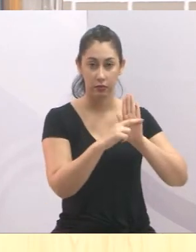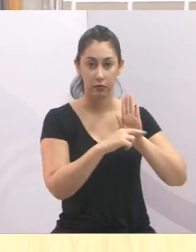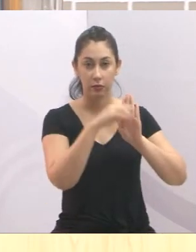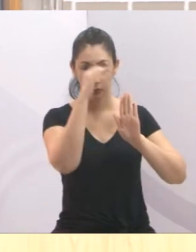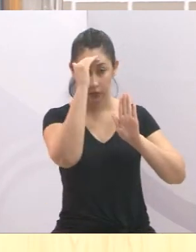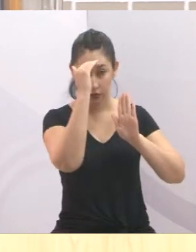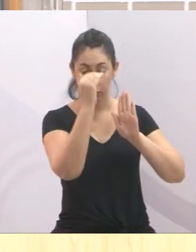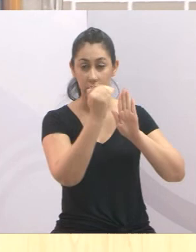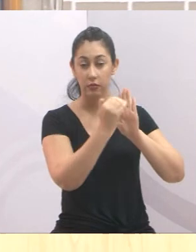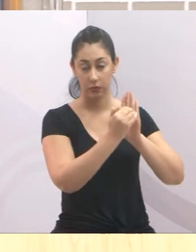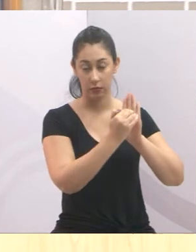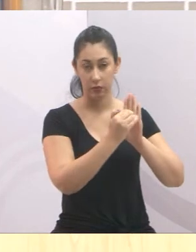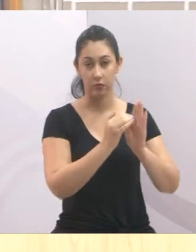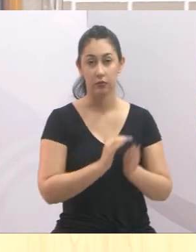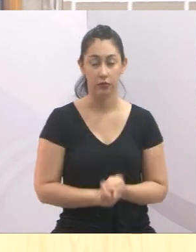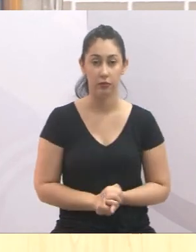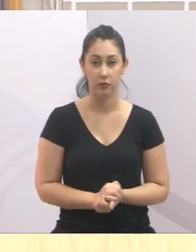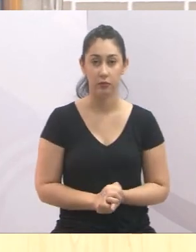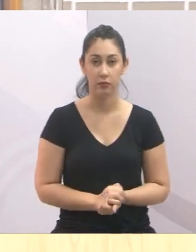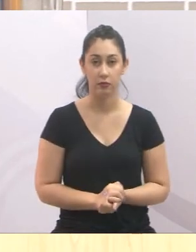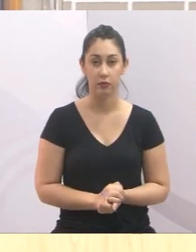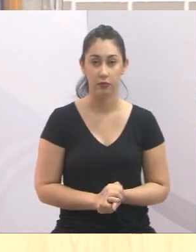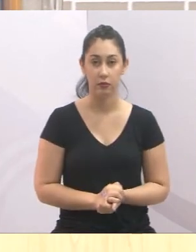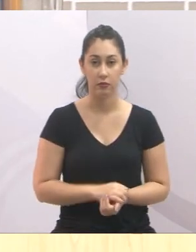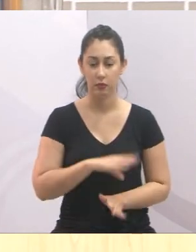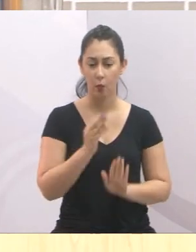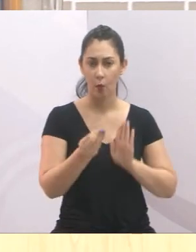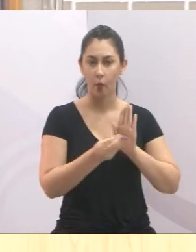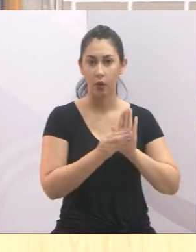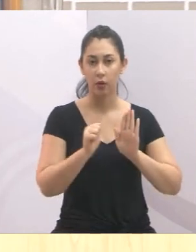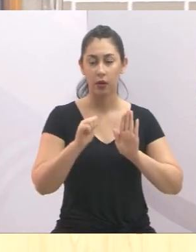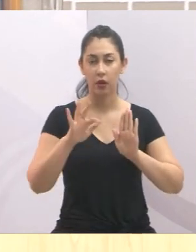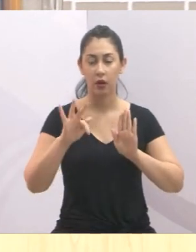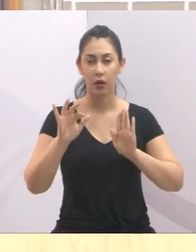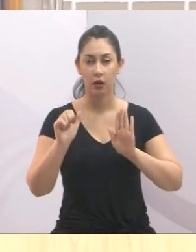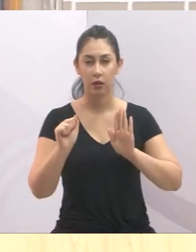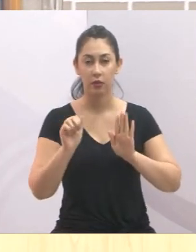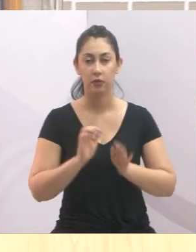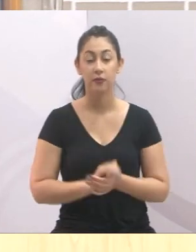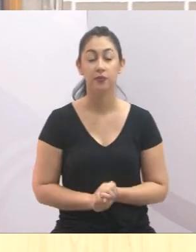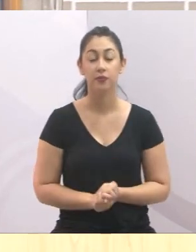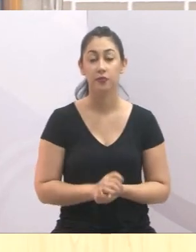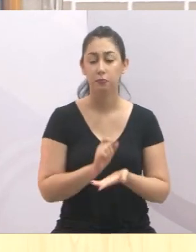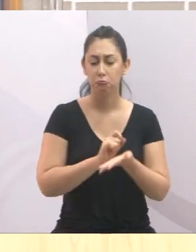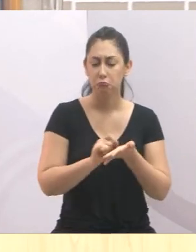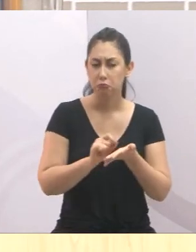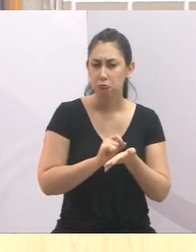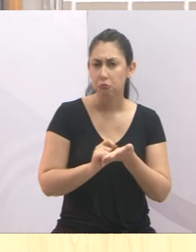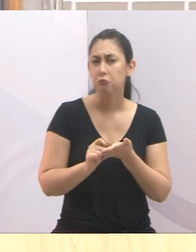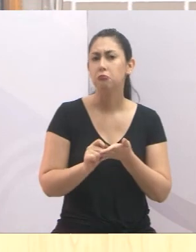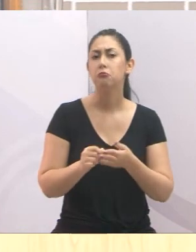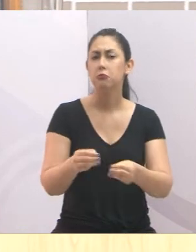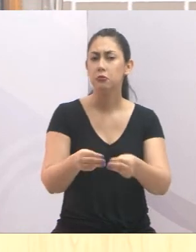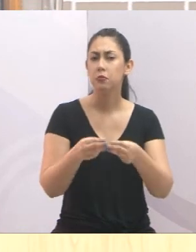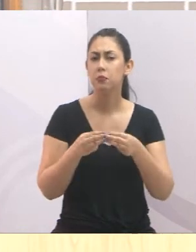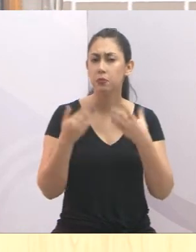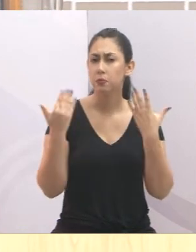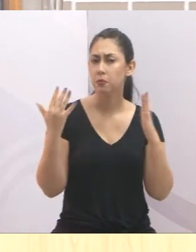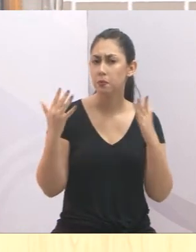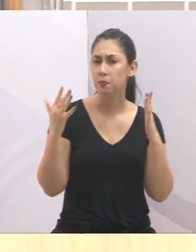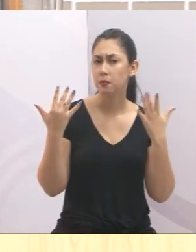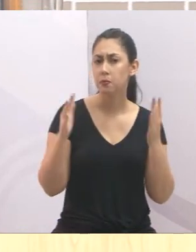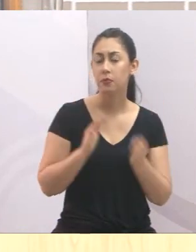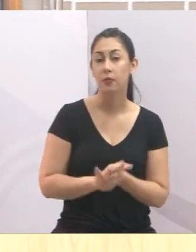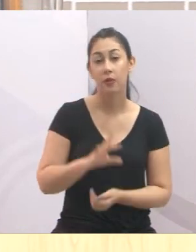formalidades regimentais, seja constatado no trabalho dessa sessão o registro de moção comemorativa ao Dia